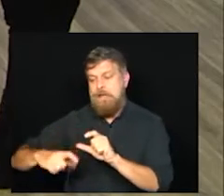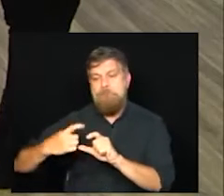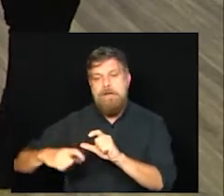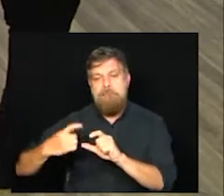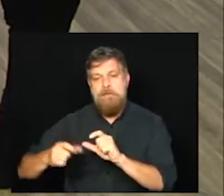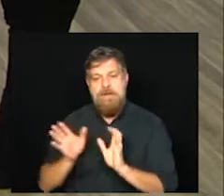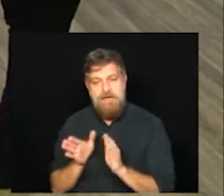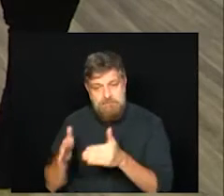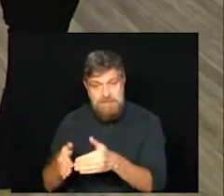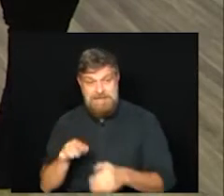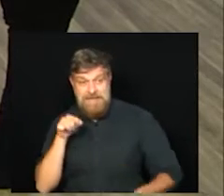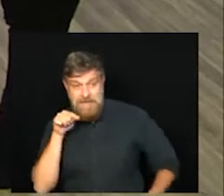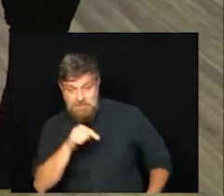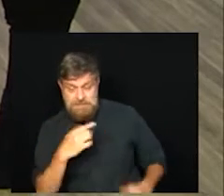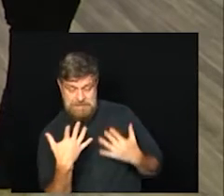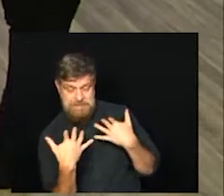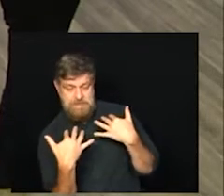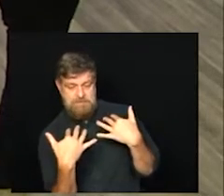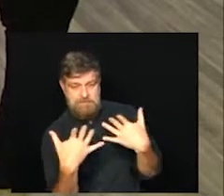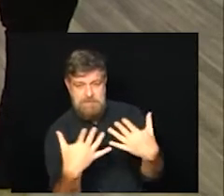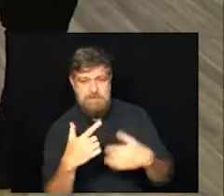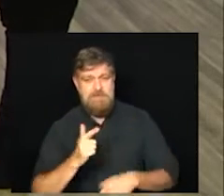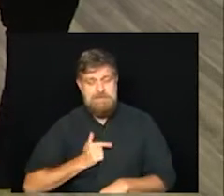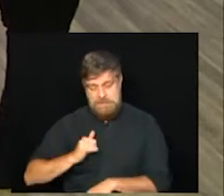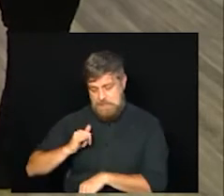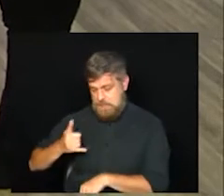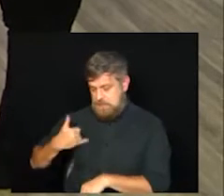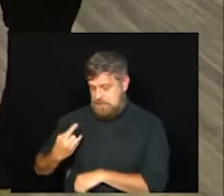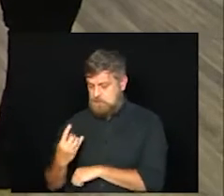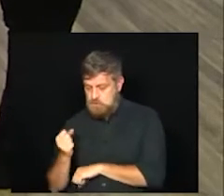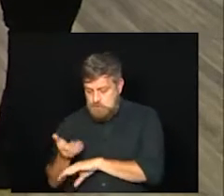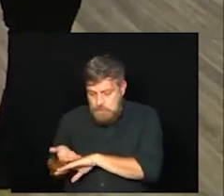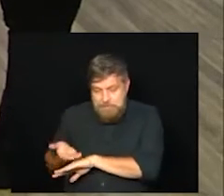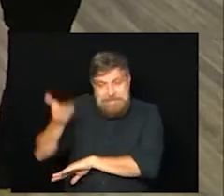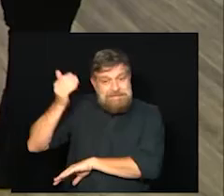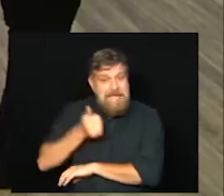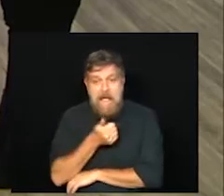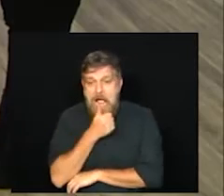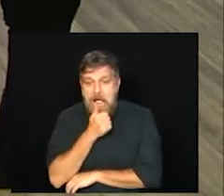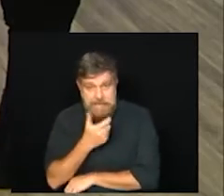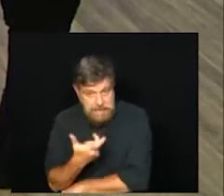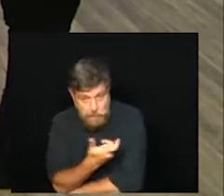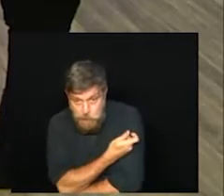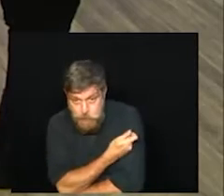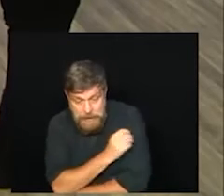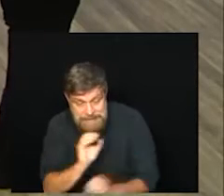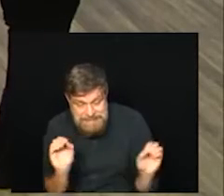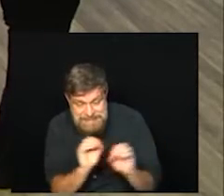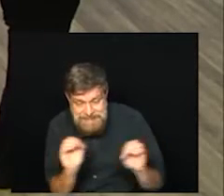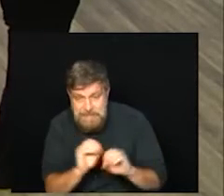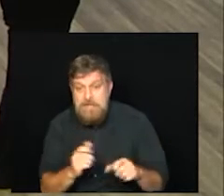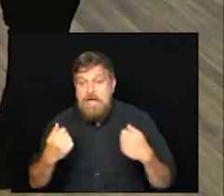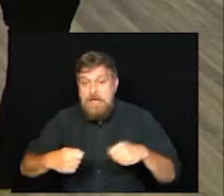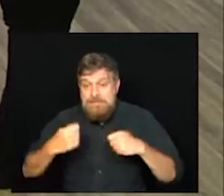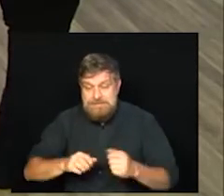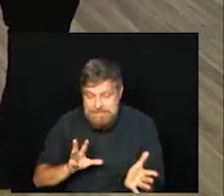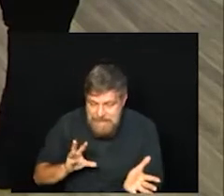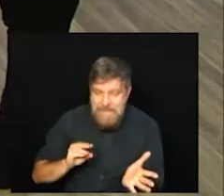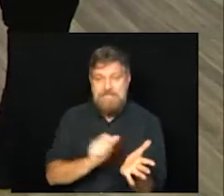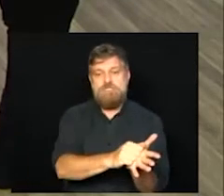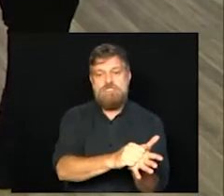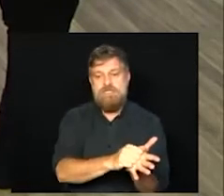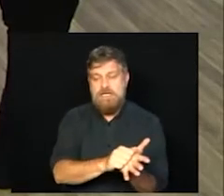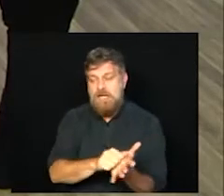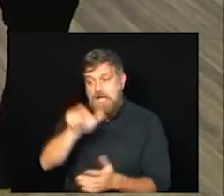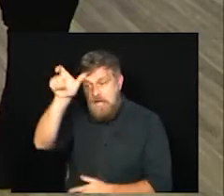específica. Mas você que está nos acompanhando, você que tem mais de 18 anos, que ainda não se vacinou, faça o agendamento.